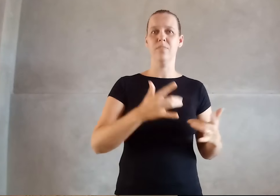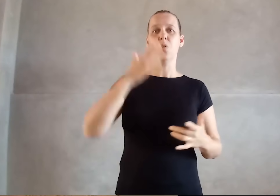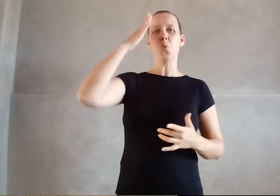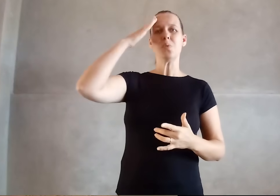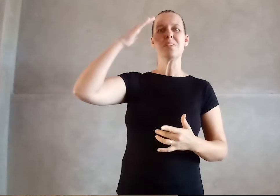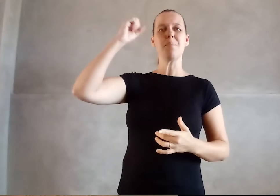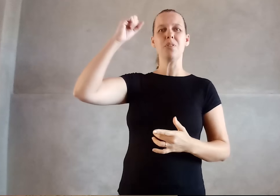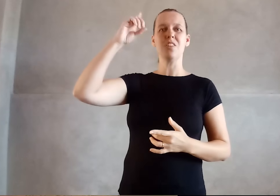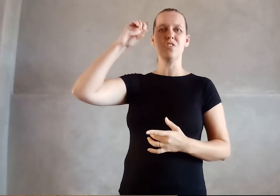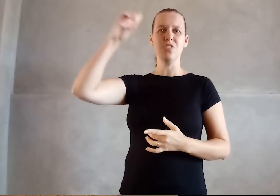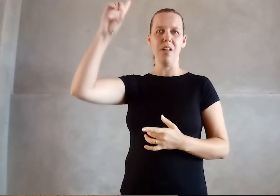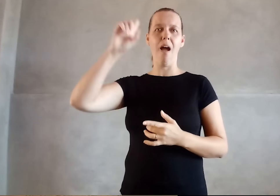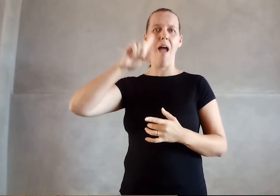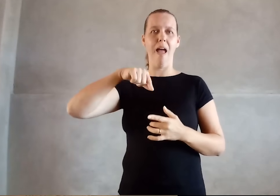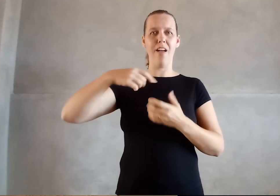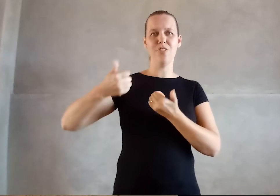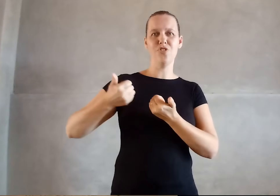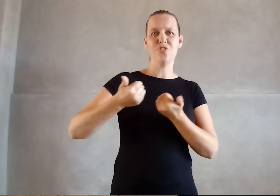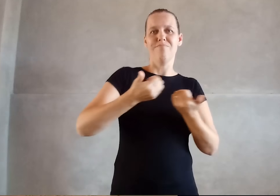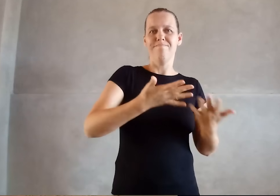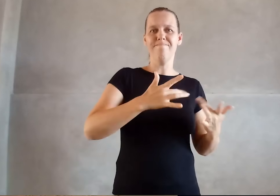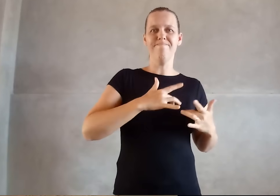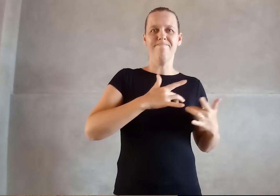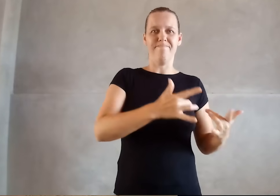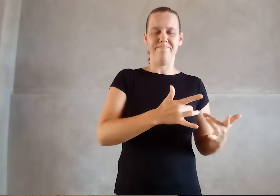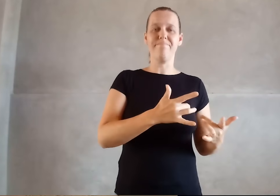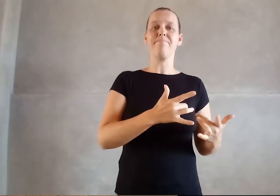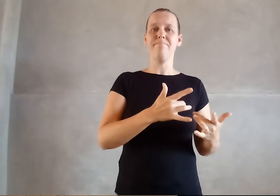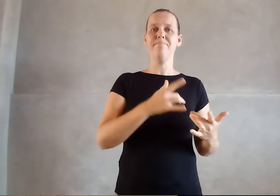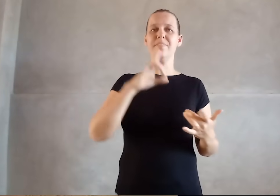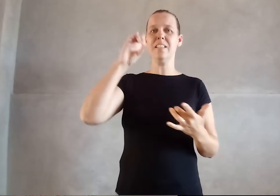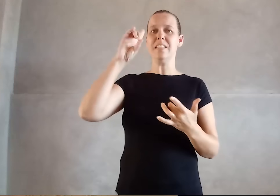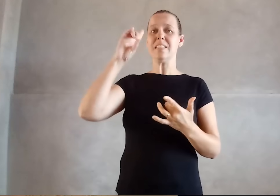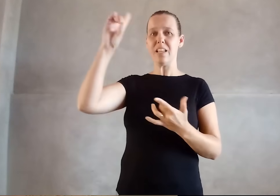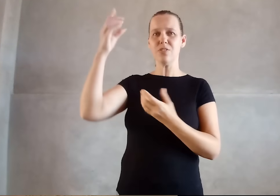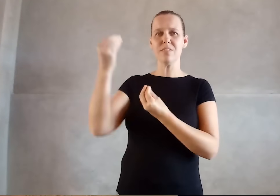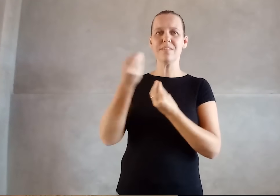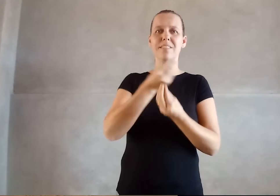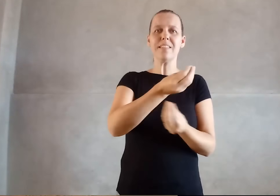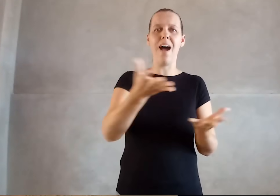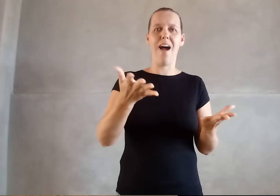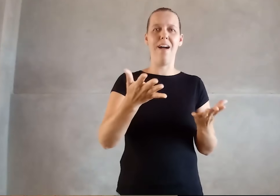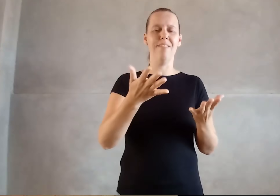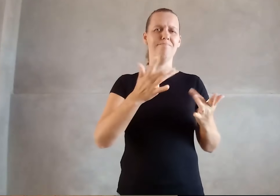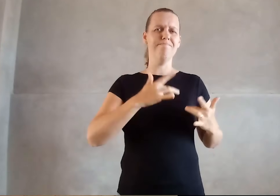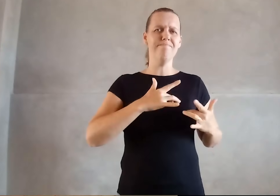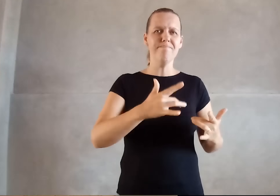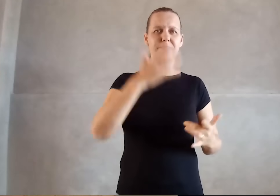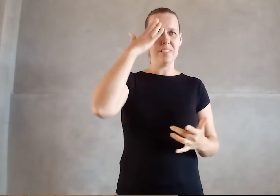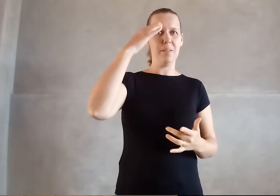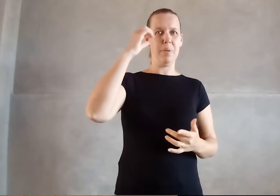sabedoria generosa, né? Deus, Ele nos entrega generosamente sabedoria, e